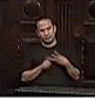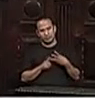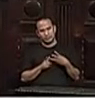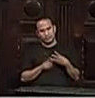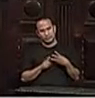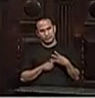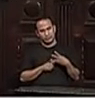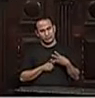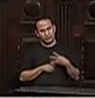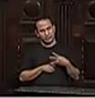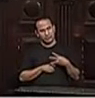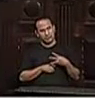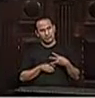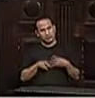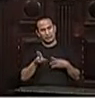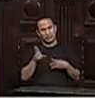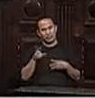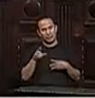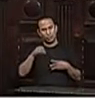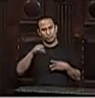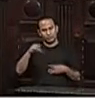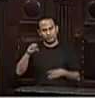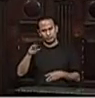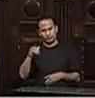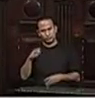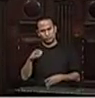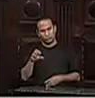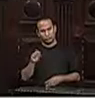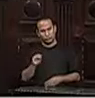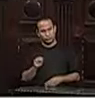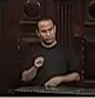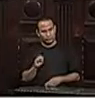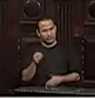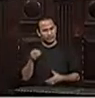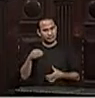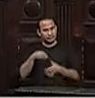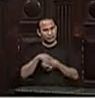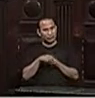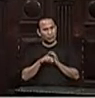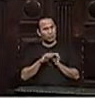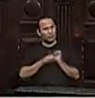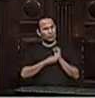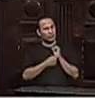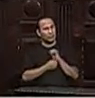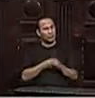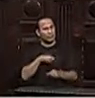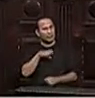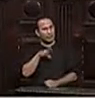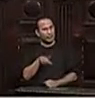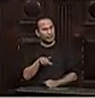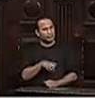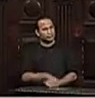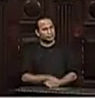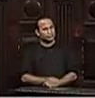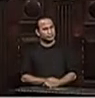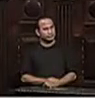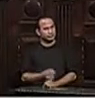de 900 milhões, que aí o prazo de cair no cofre é 30 dias.